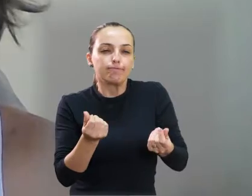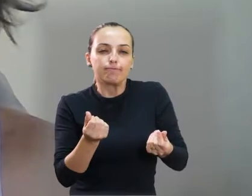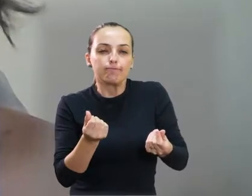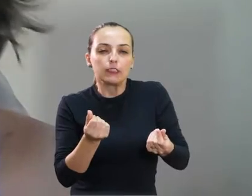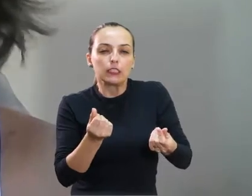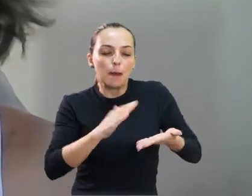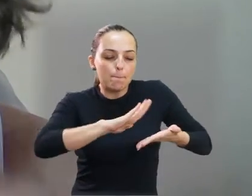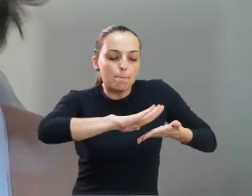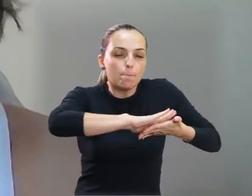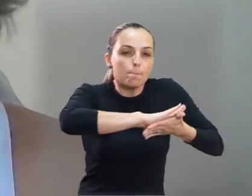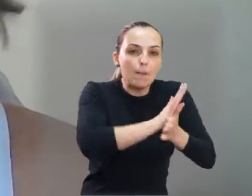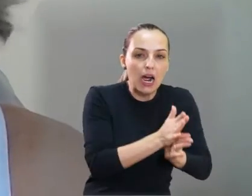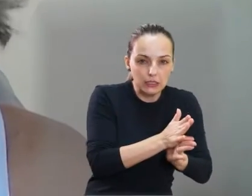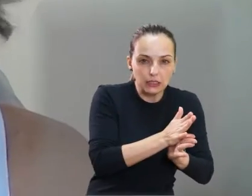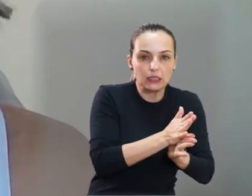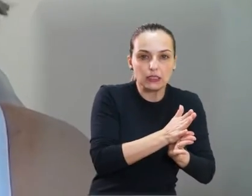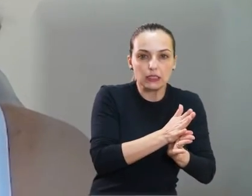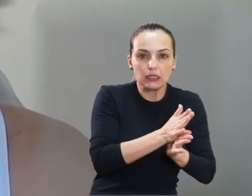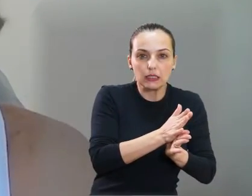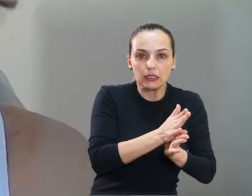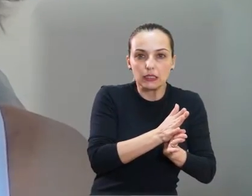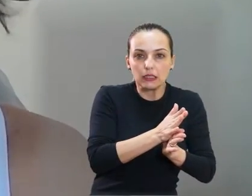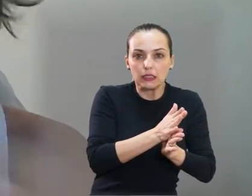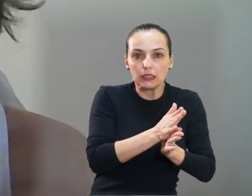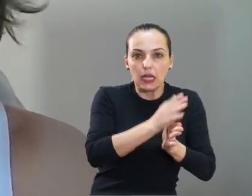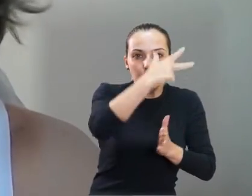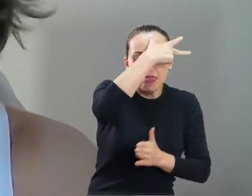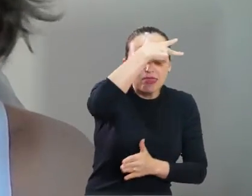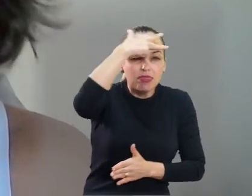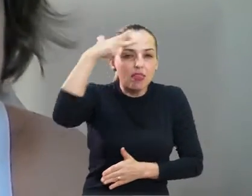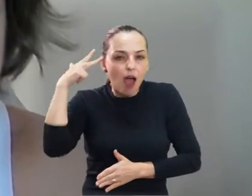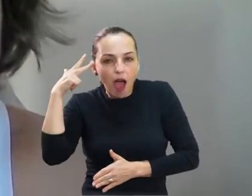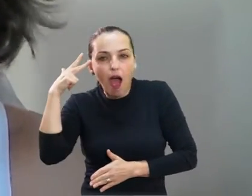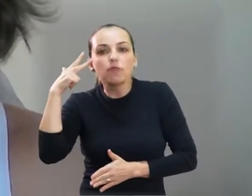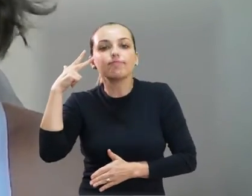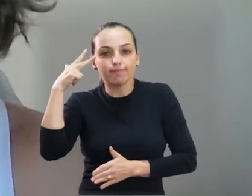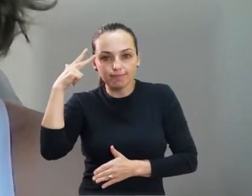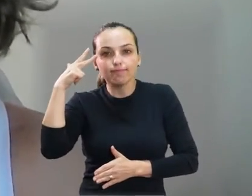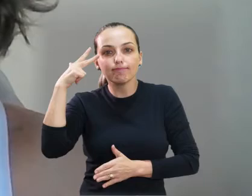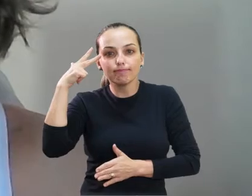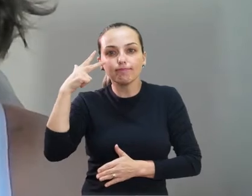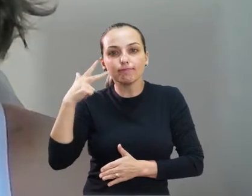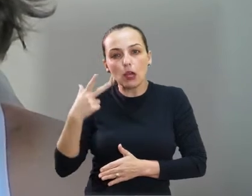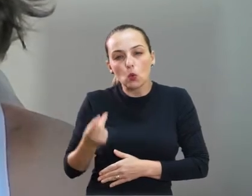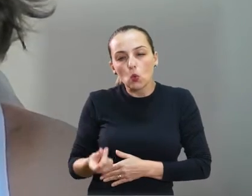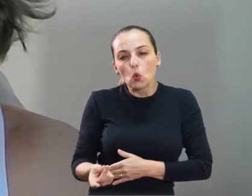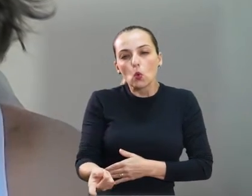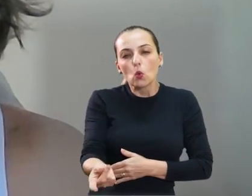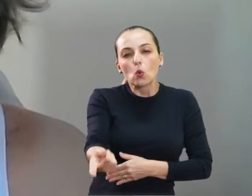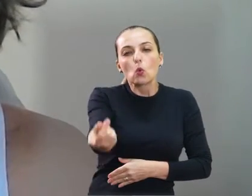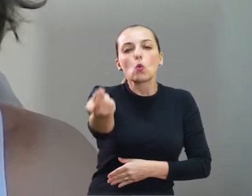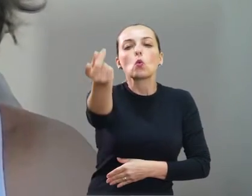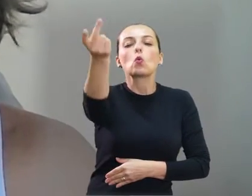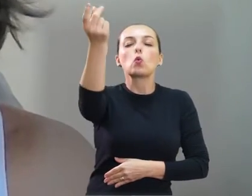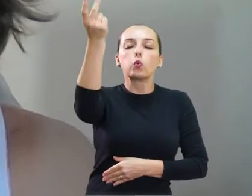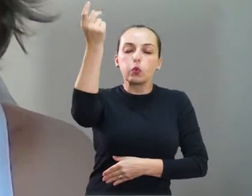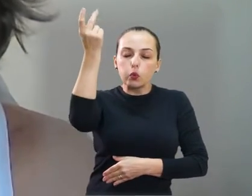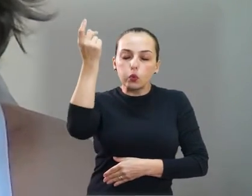capacitados, imbuídos com esse diagnóstico que é extremamente delicado, né, cheio